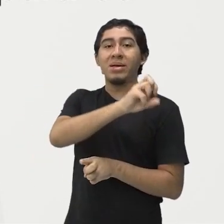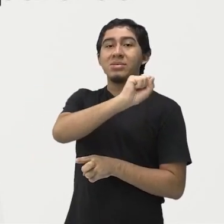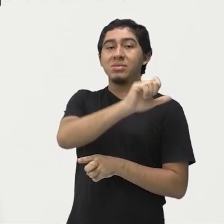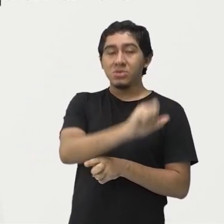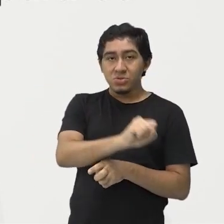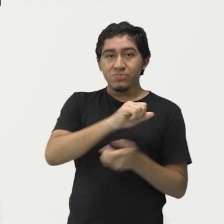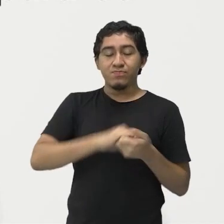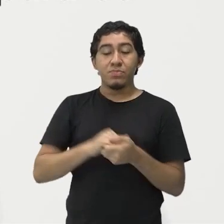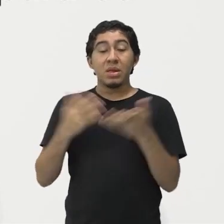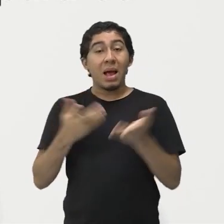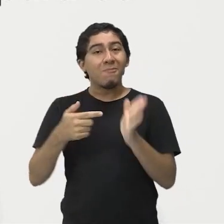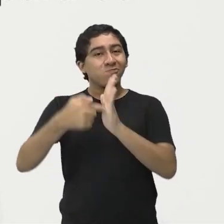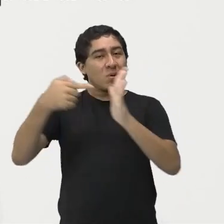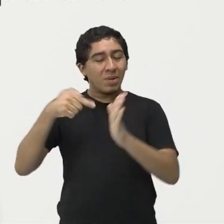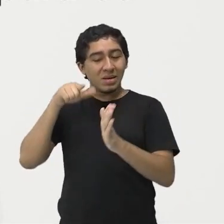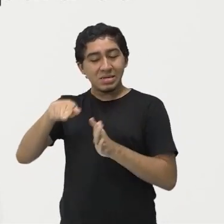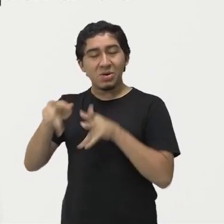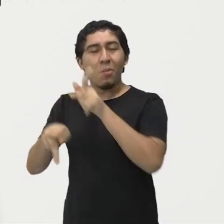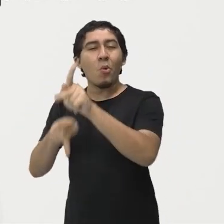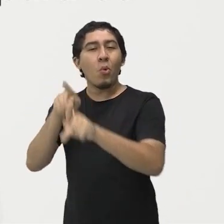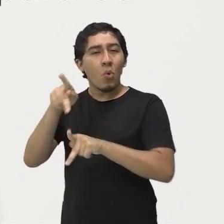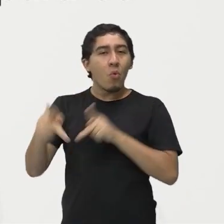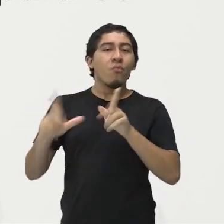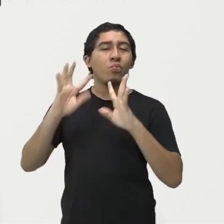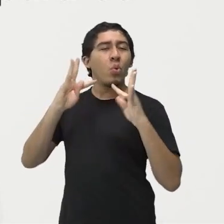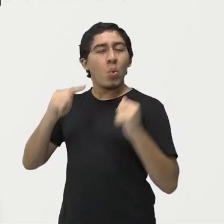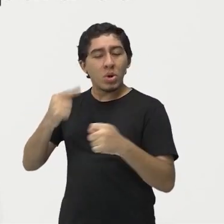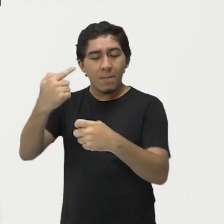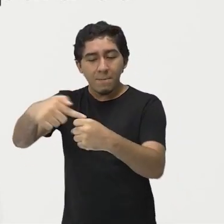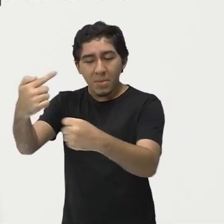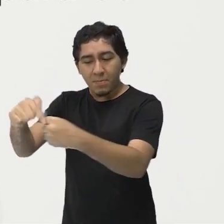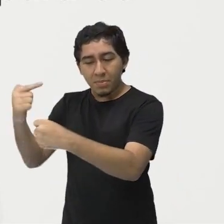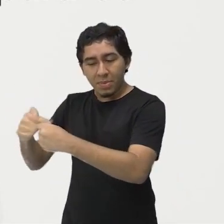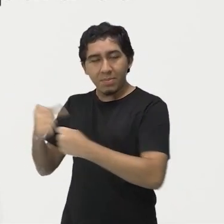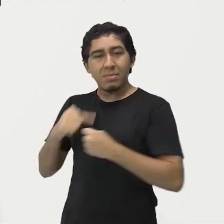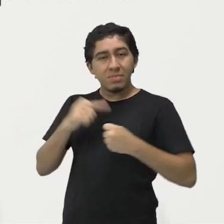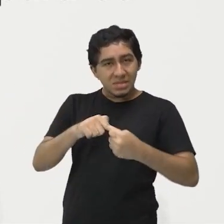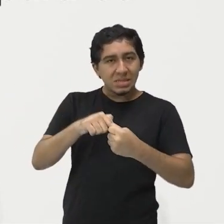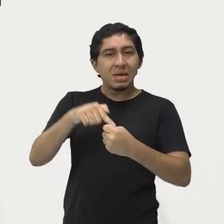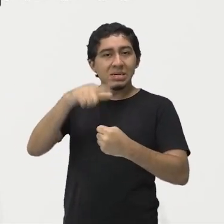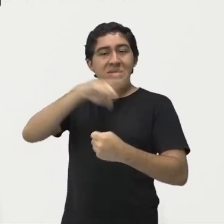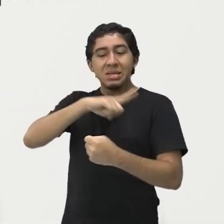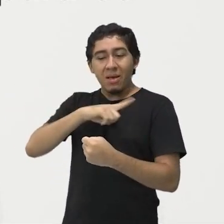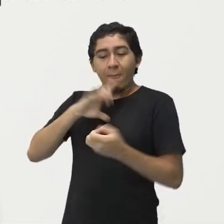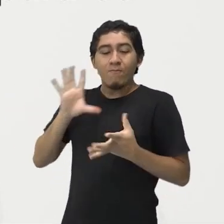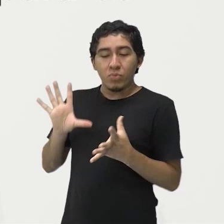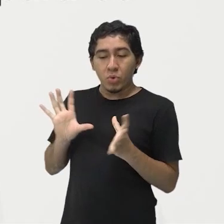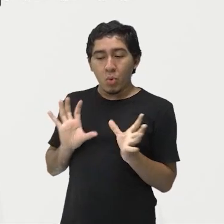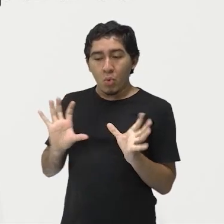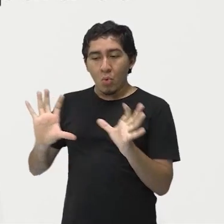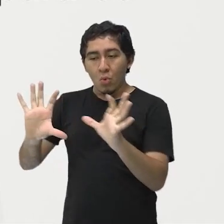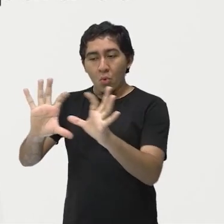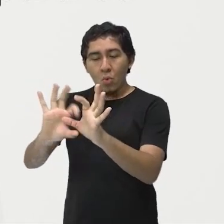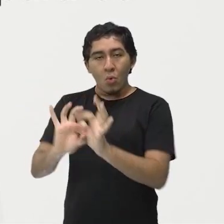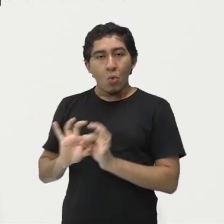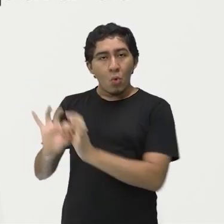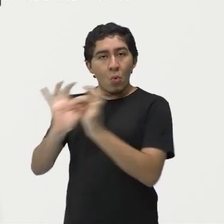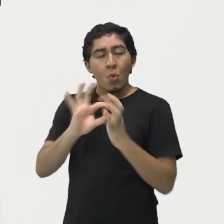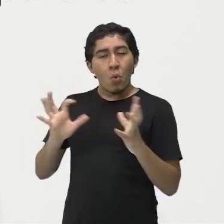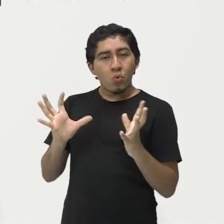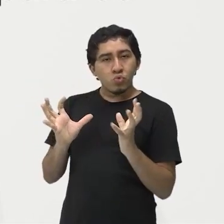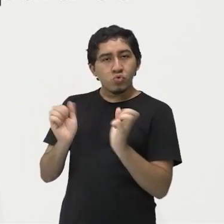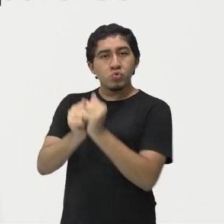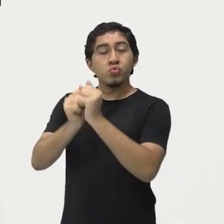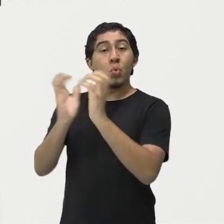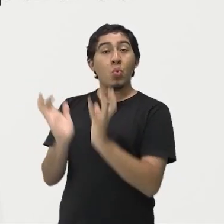as cidades-estados vão se unir para lutar contra a invasão dos persas, que